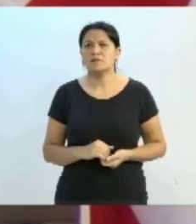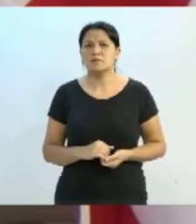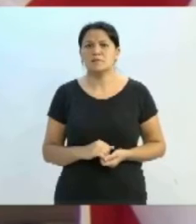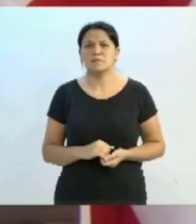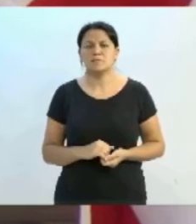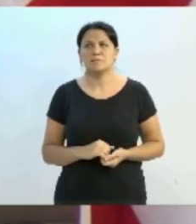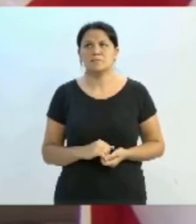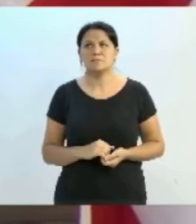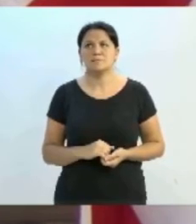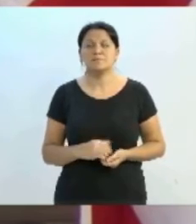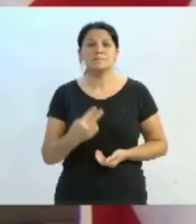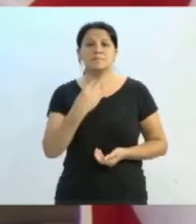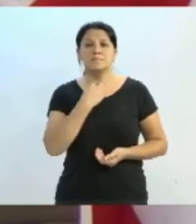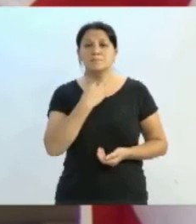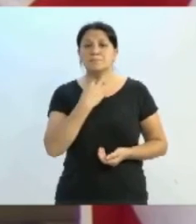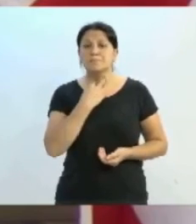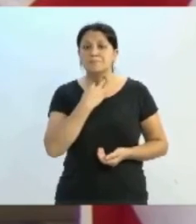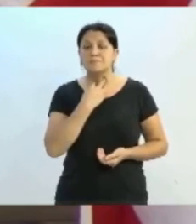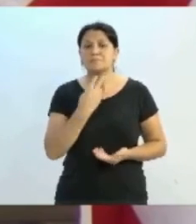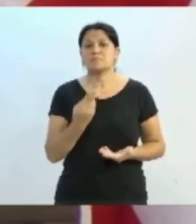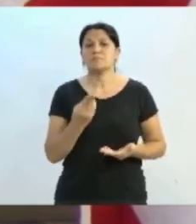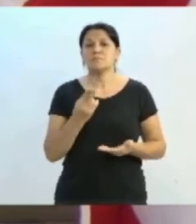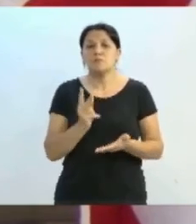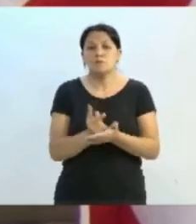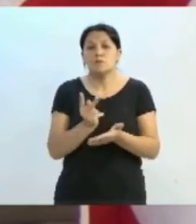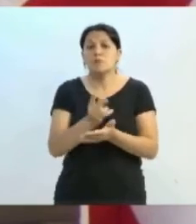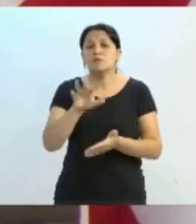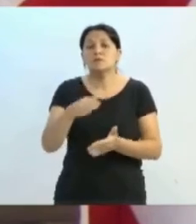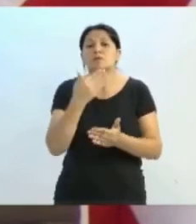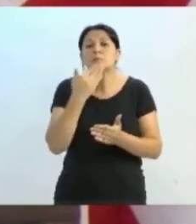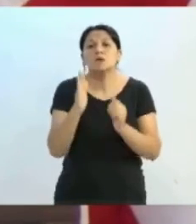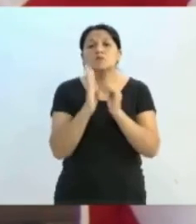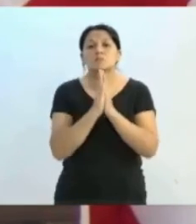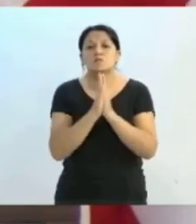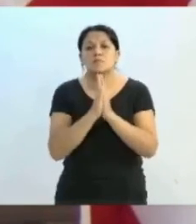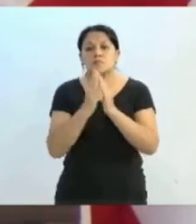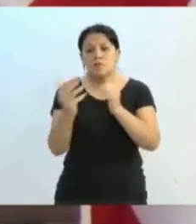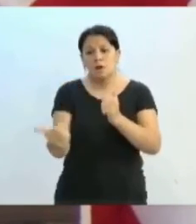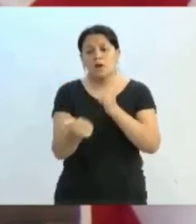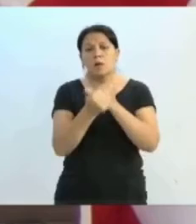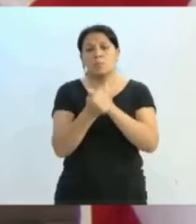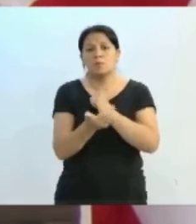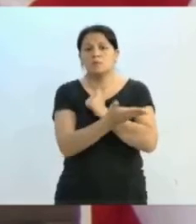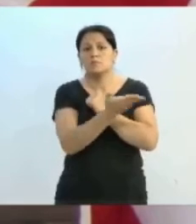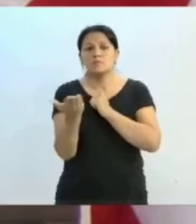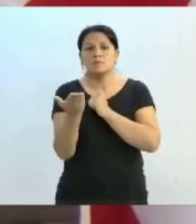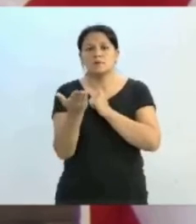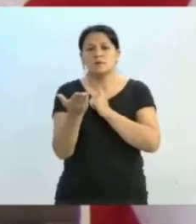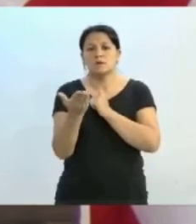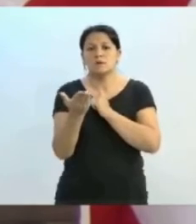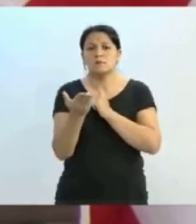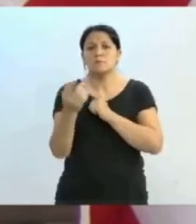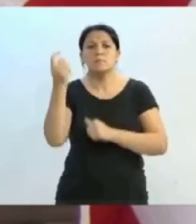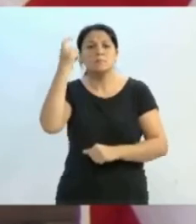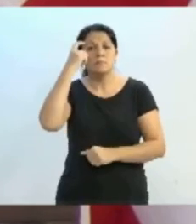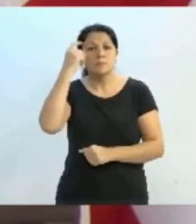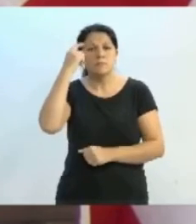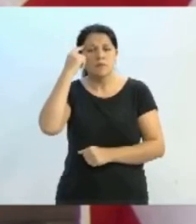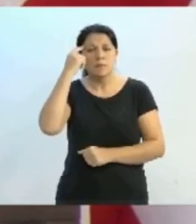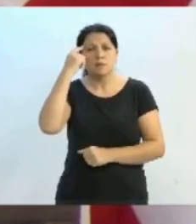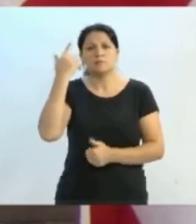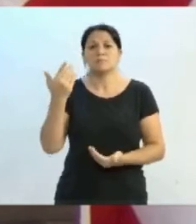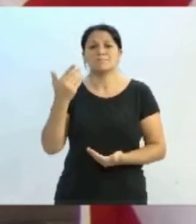pacientes venho em cáries a solicitar o apoio dos Senhores e toda nossa população que pensem que